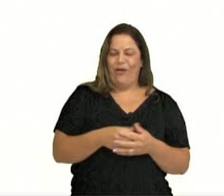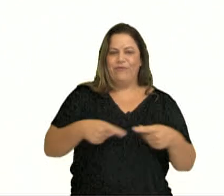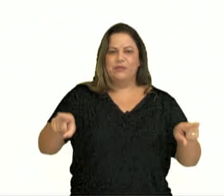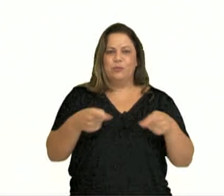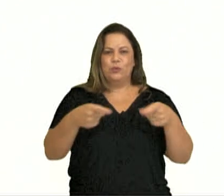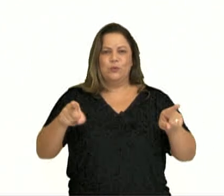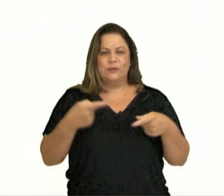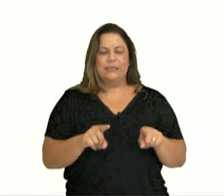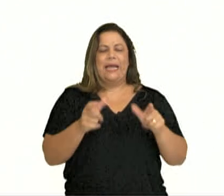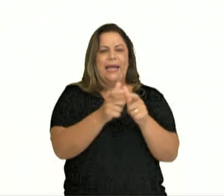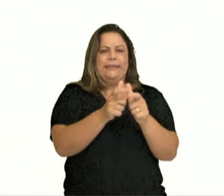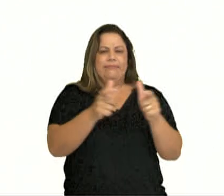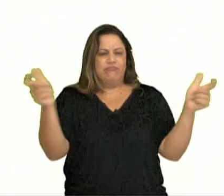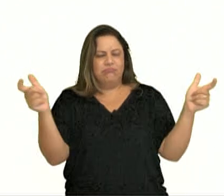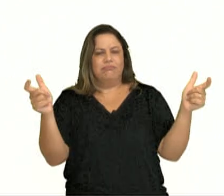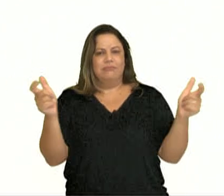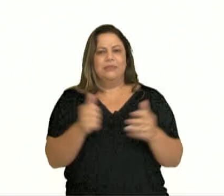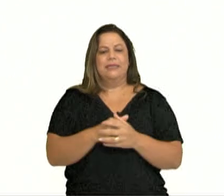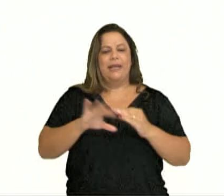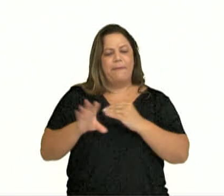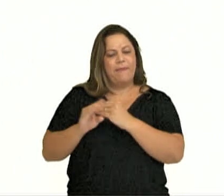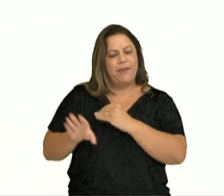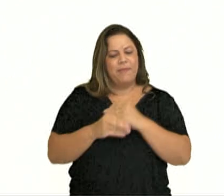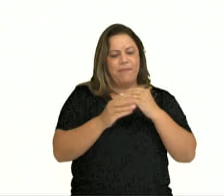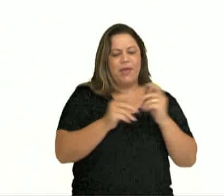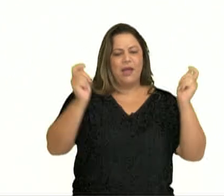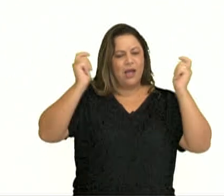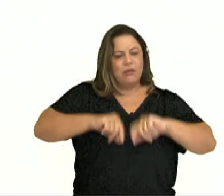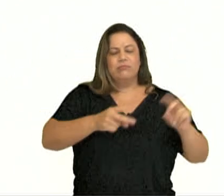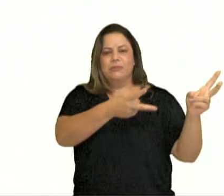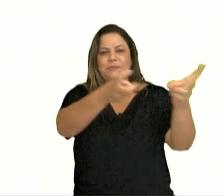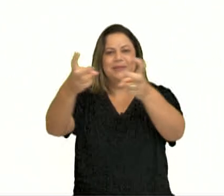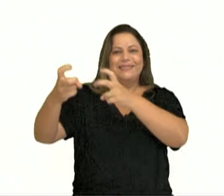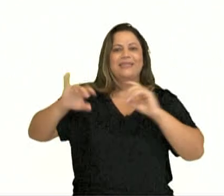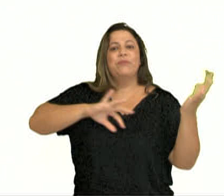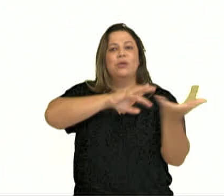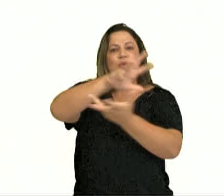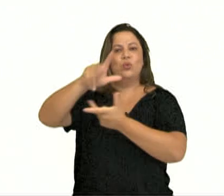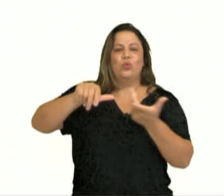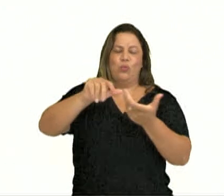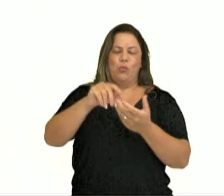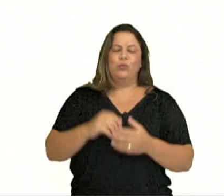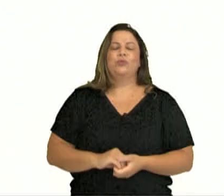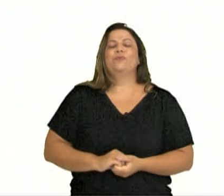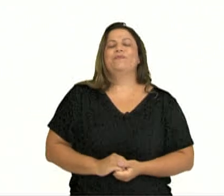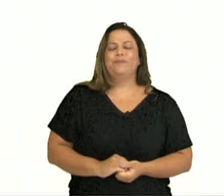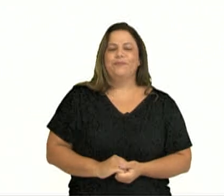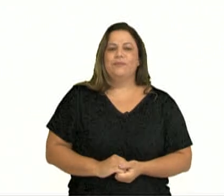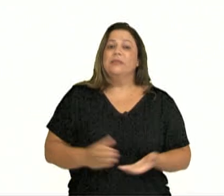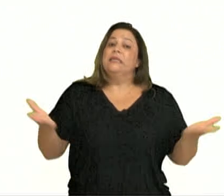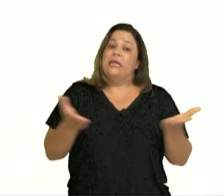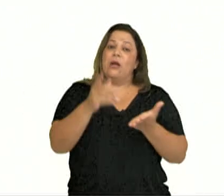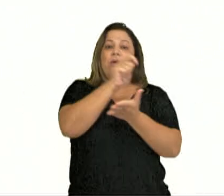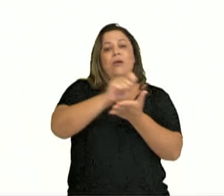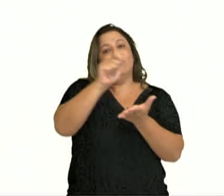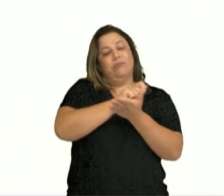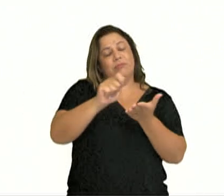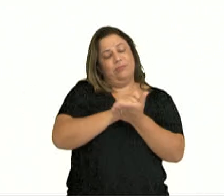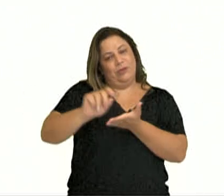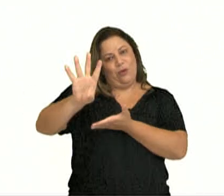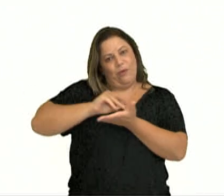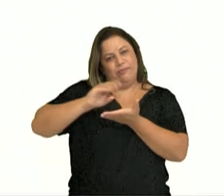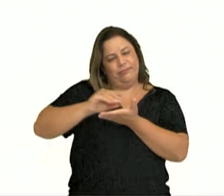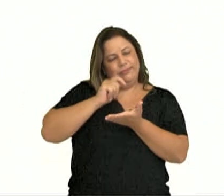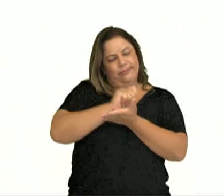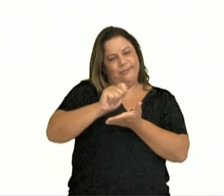seu repertório e agregue novas possibilidades de perceber o mundo à sua volta. E anote em seu caderno.